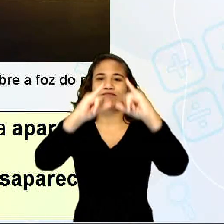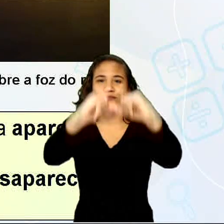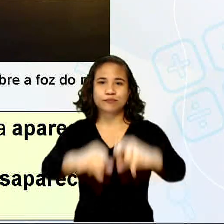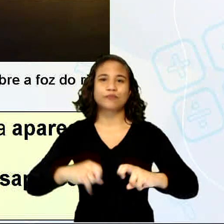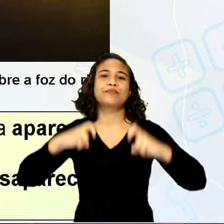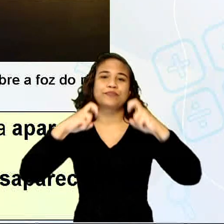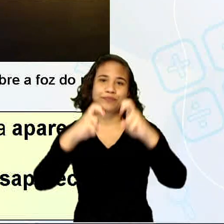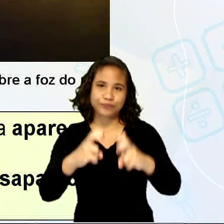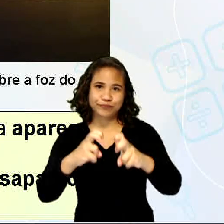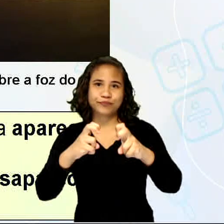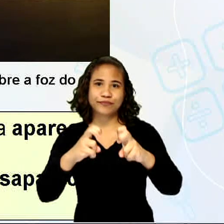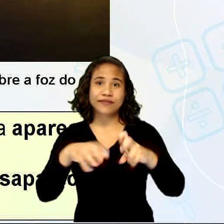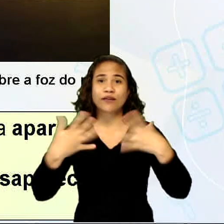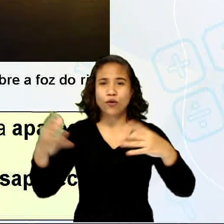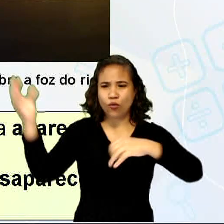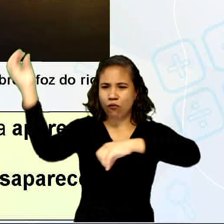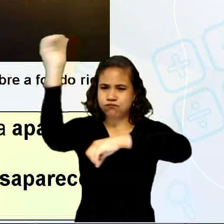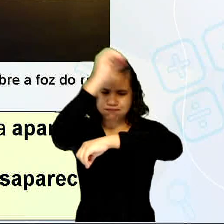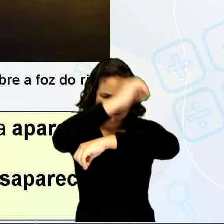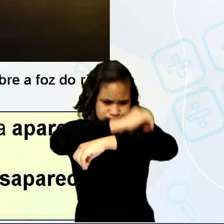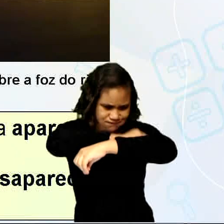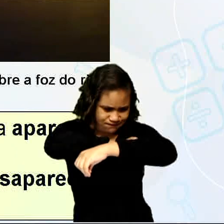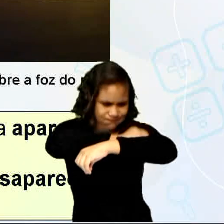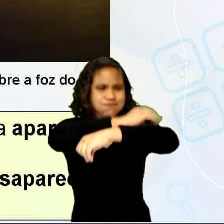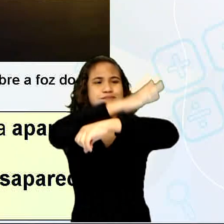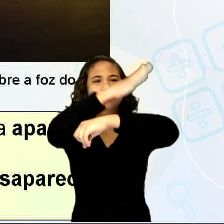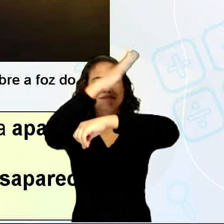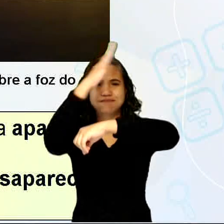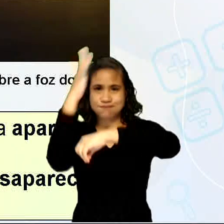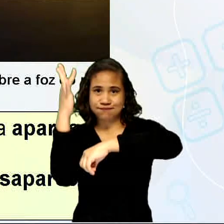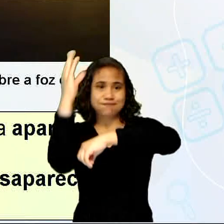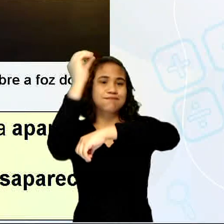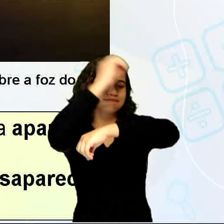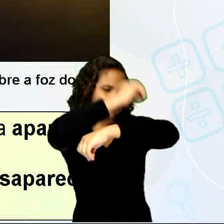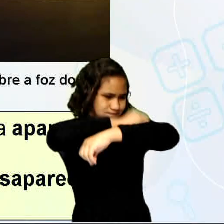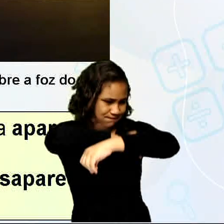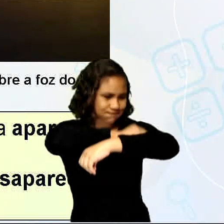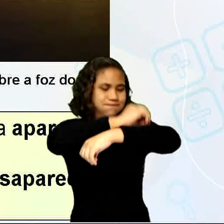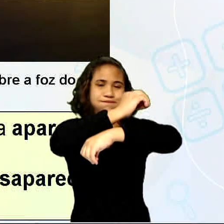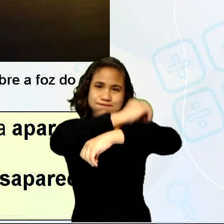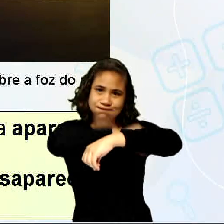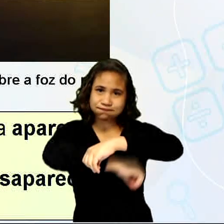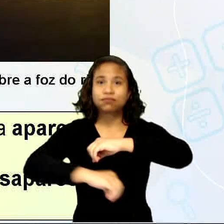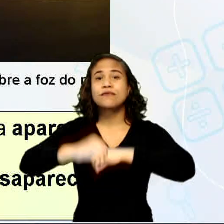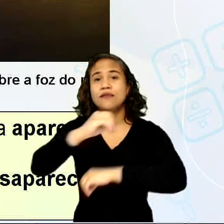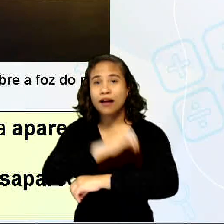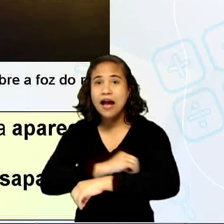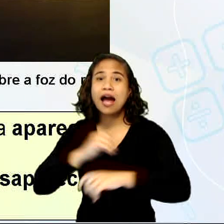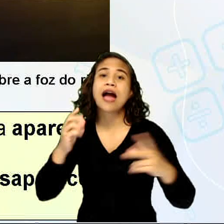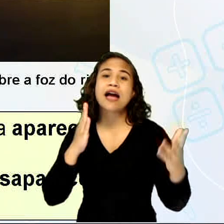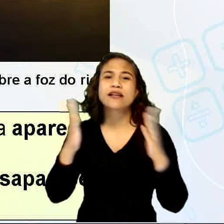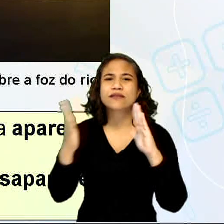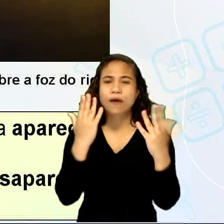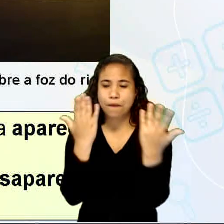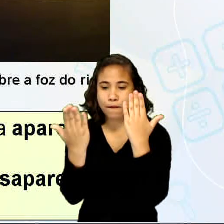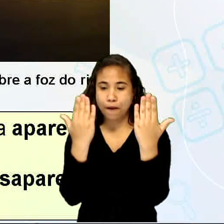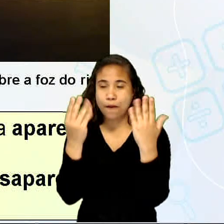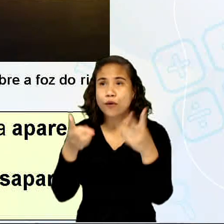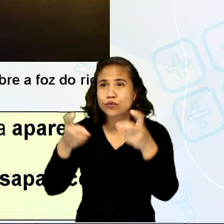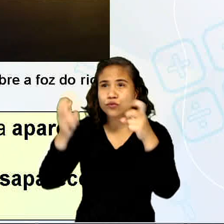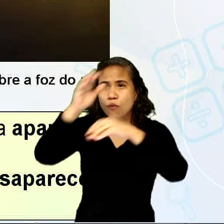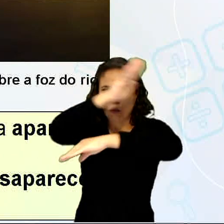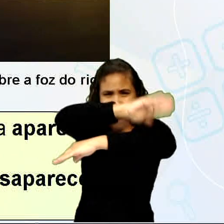o início da noite e o início do dia, ou o fim da noite e o fim do dia, está relacionado à observação do